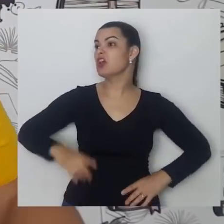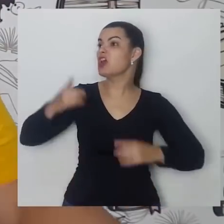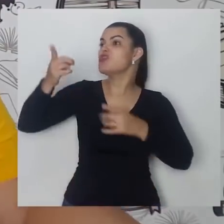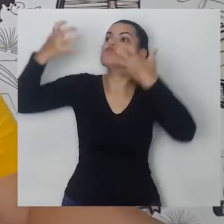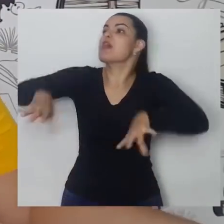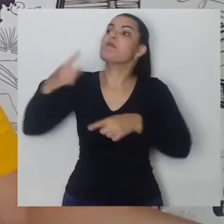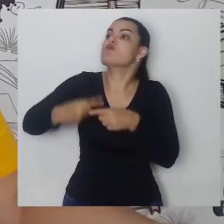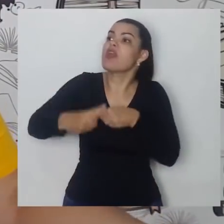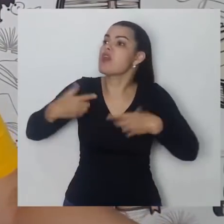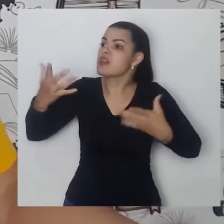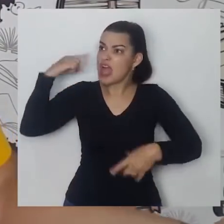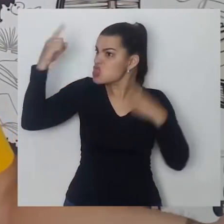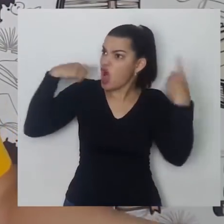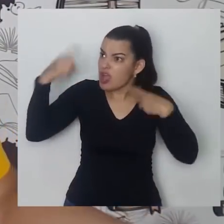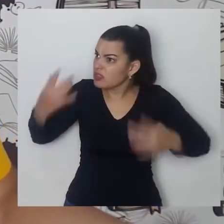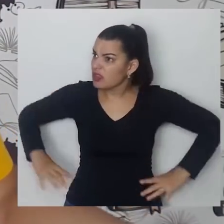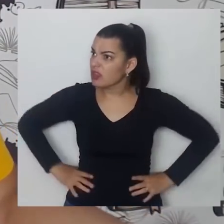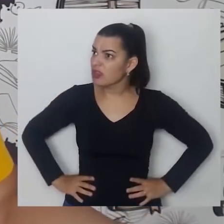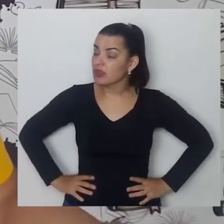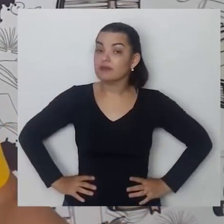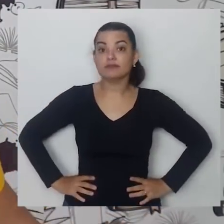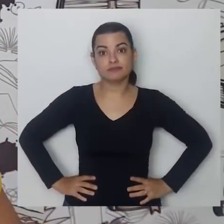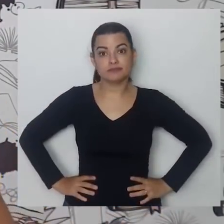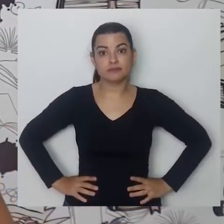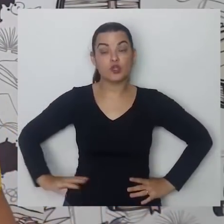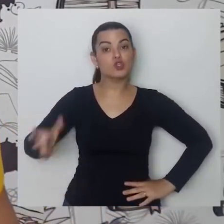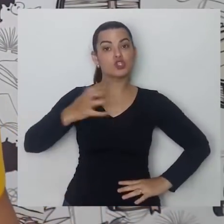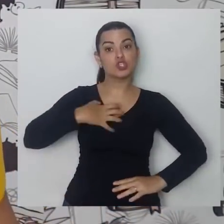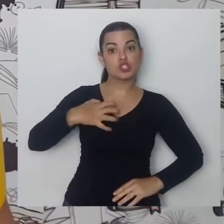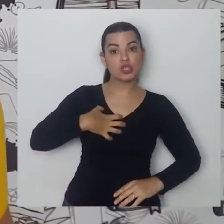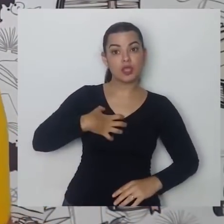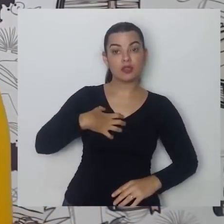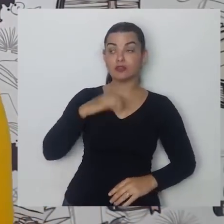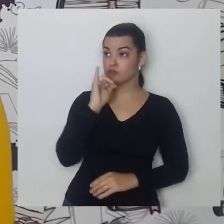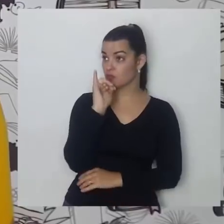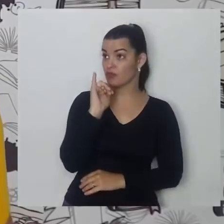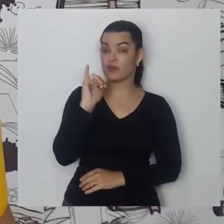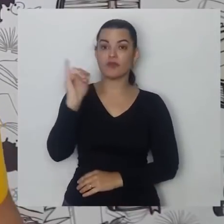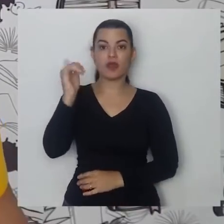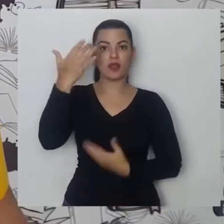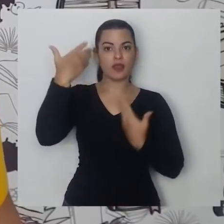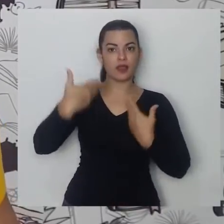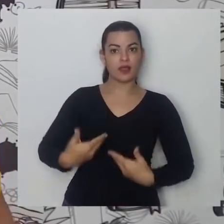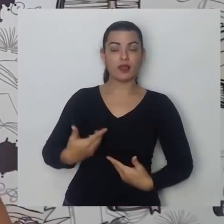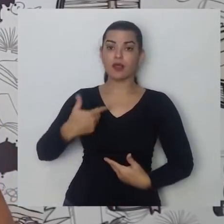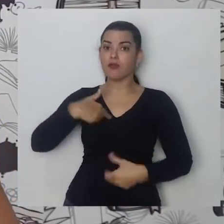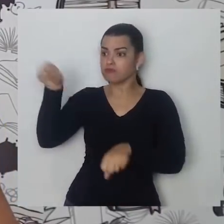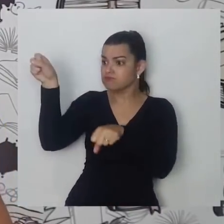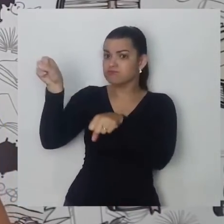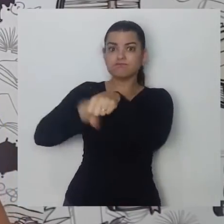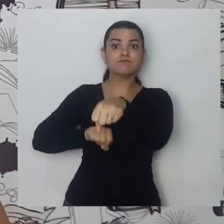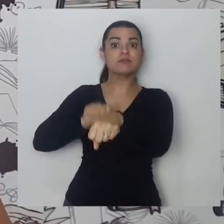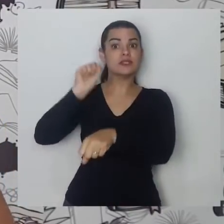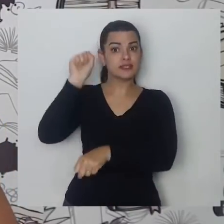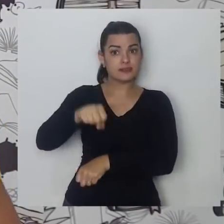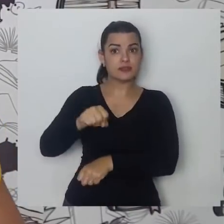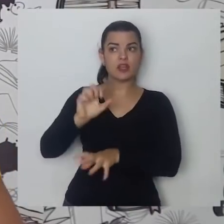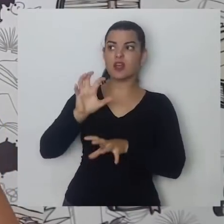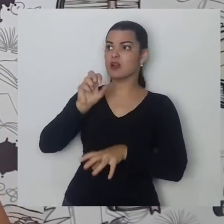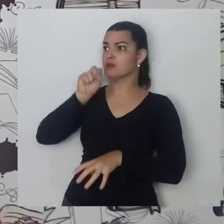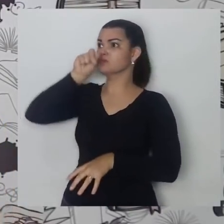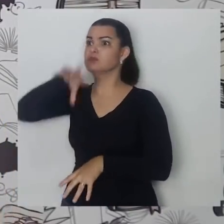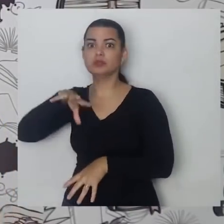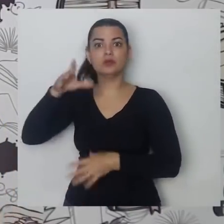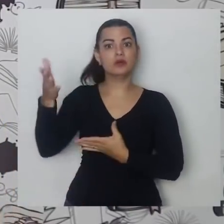pessoa: você não quer por quê? Tá maluca? Com esse jeito que eu falo, eu estou sendo tão agressiva quanto